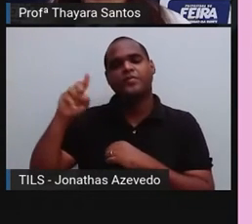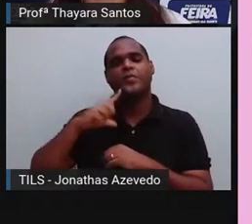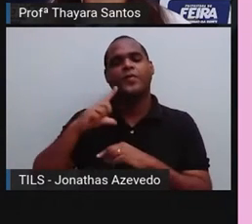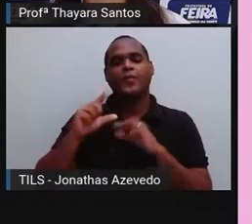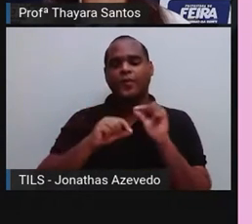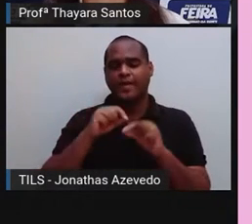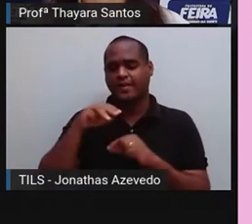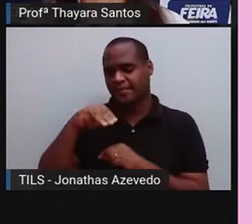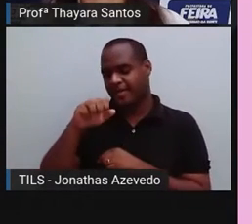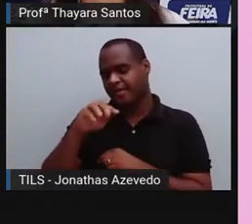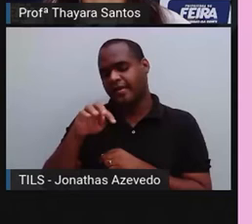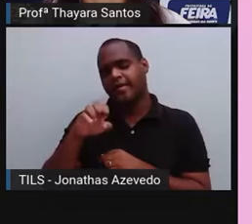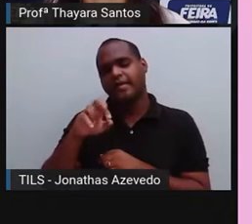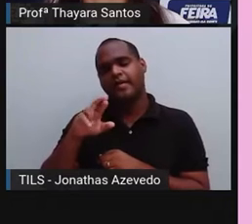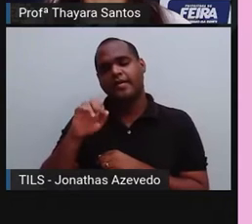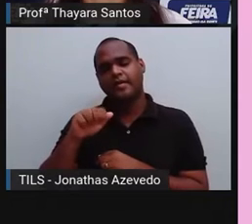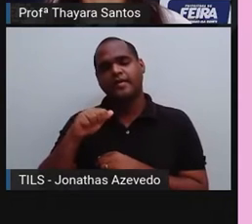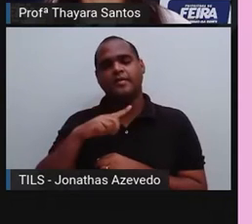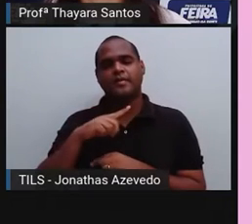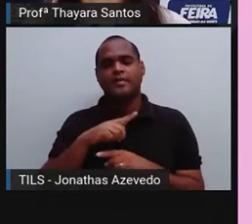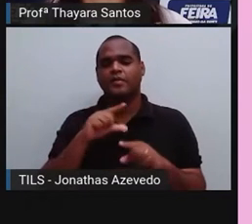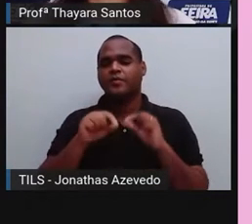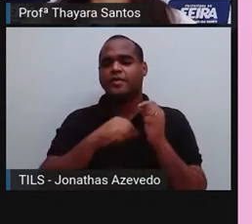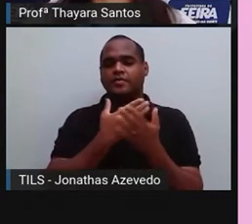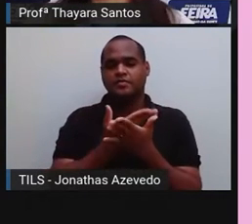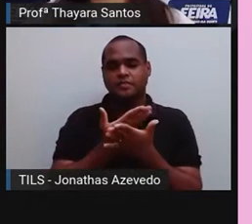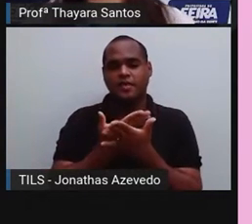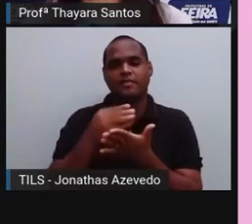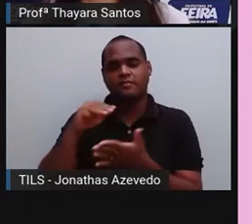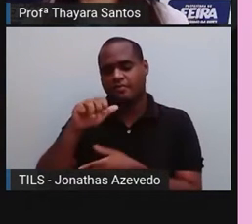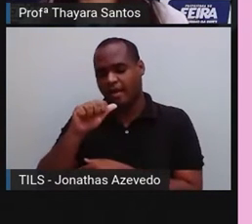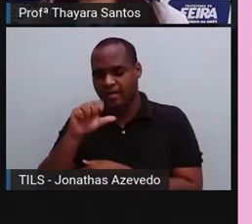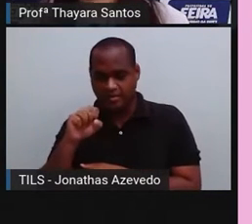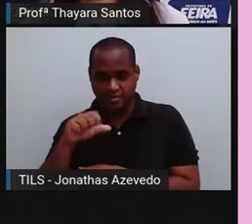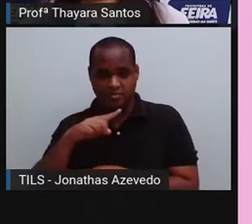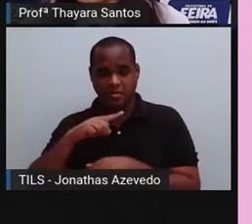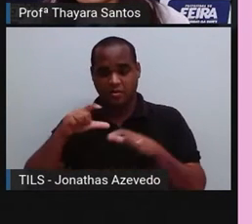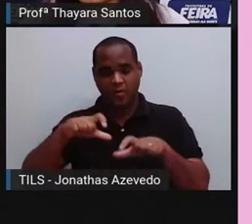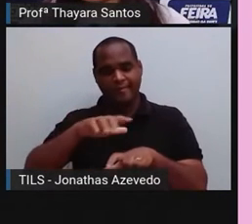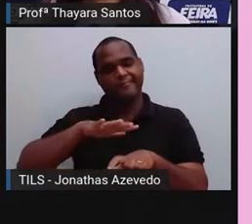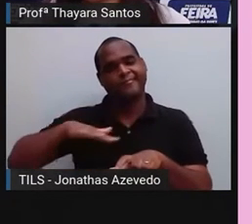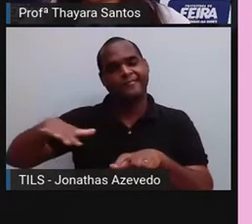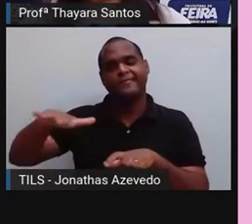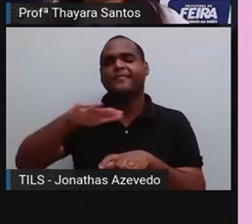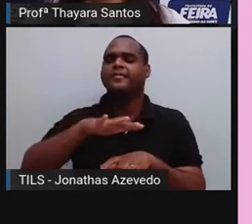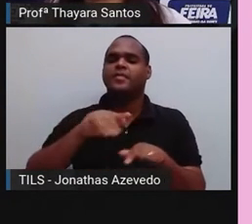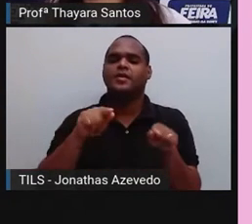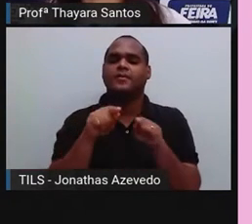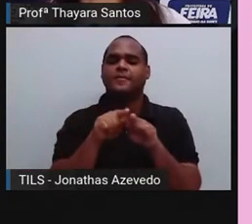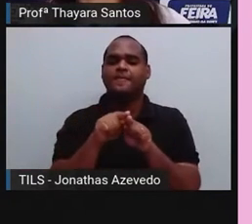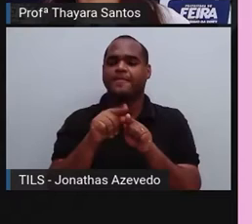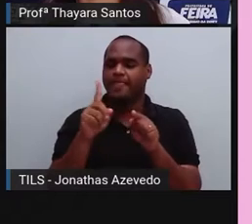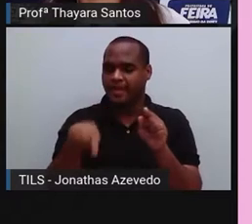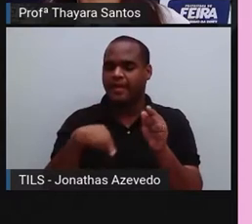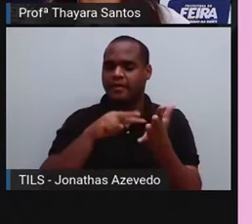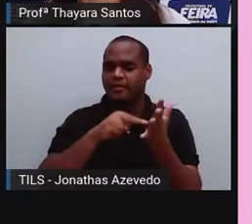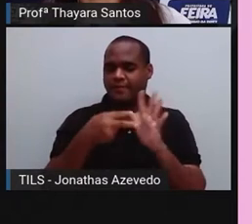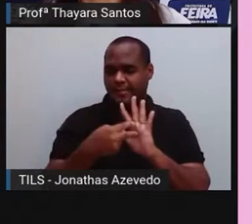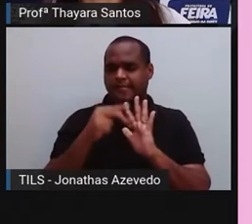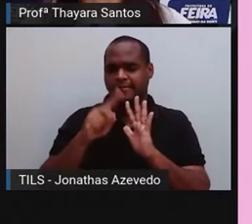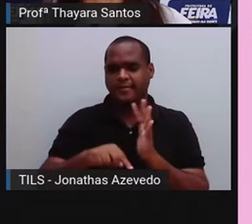matéria. A gente já estudou antes que matéria é tudo aquilo que possui massa e ocupa um lugar no espaço, né? Isso é a definição de